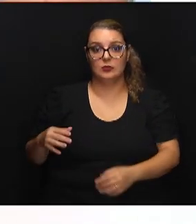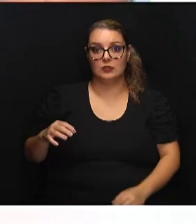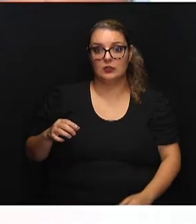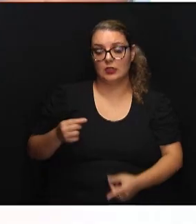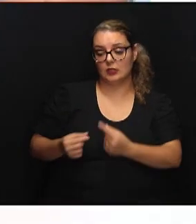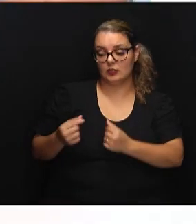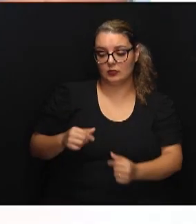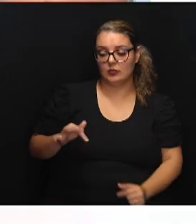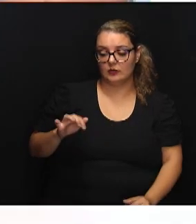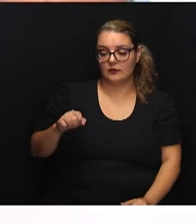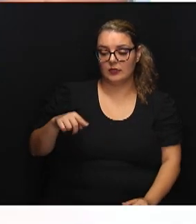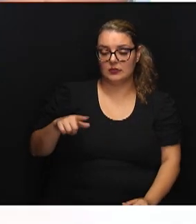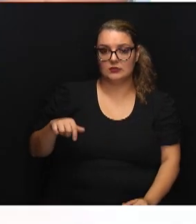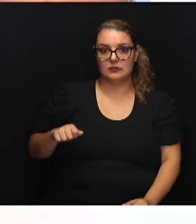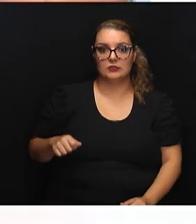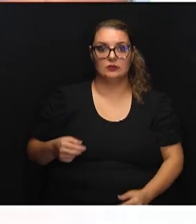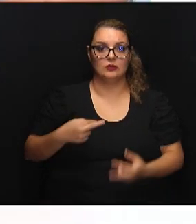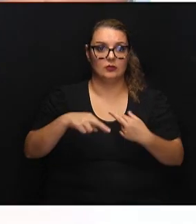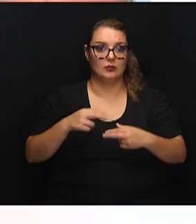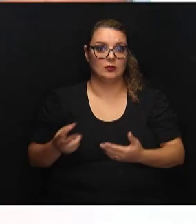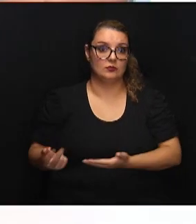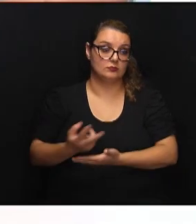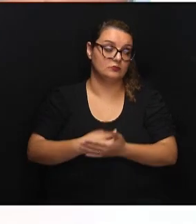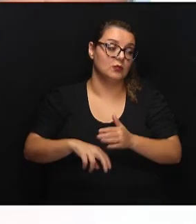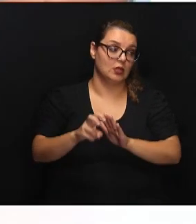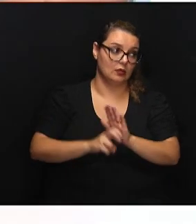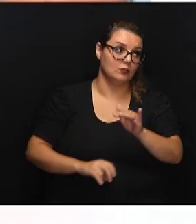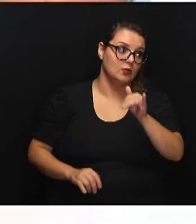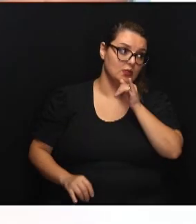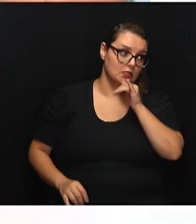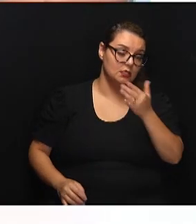reforma tributária. Né? Um exemplo,